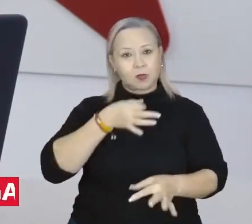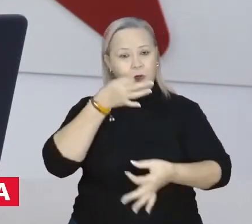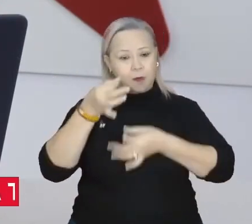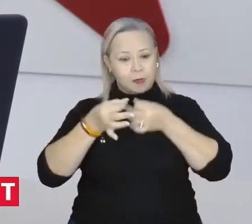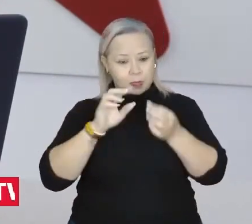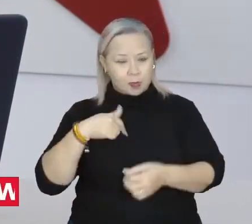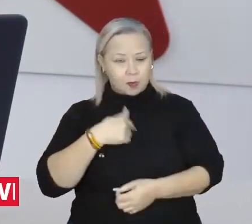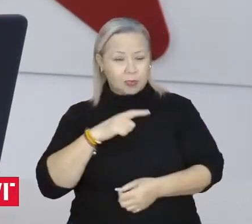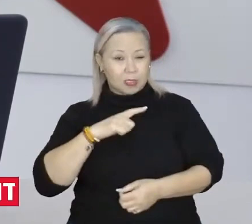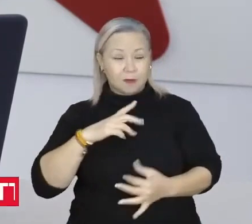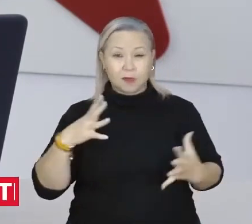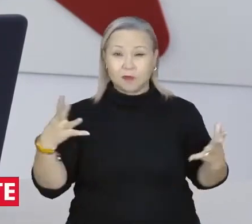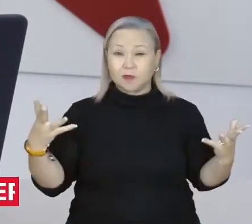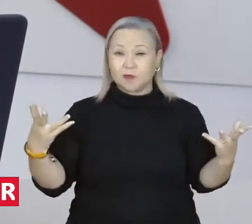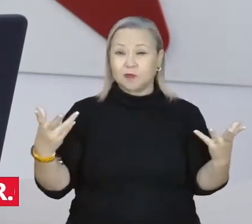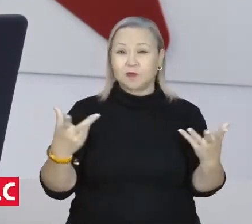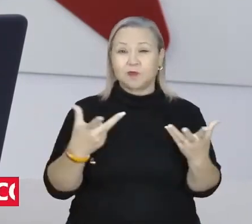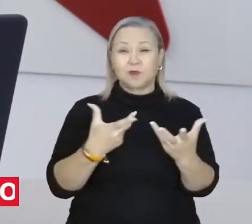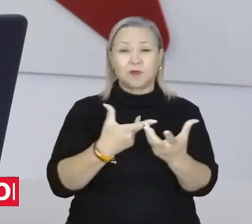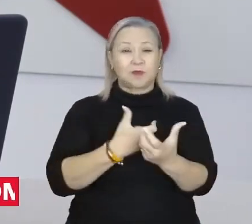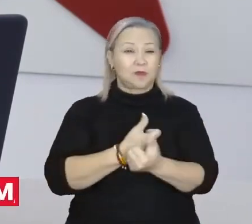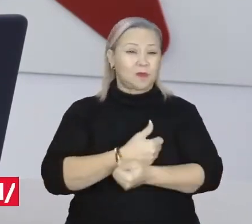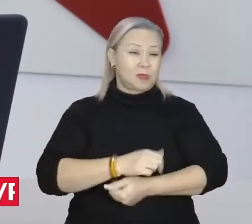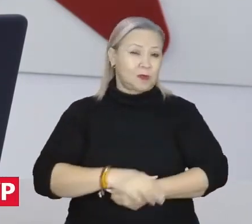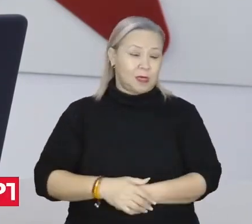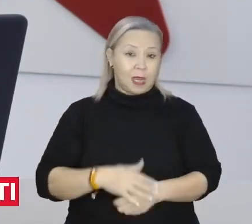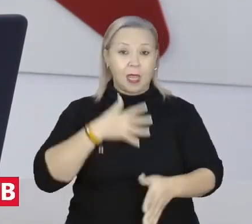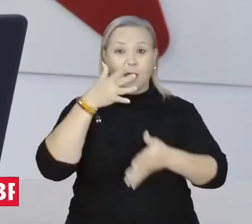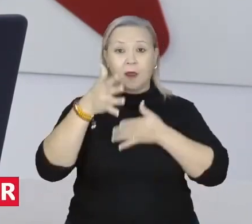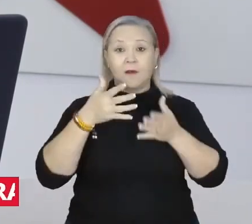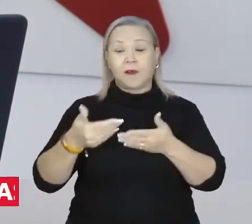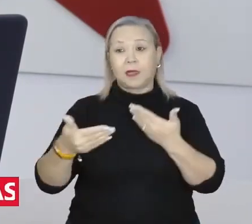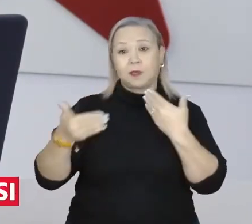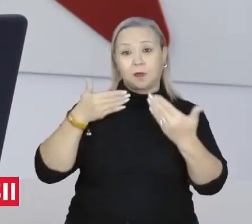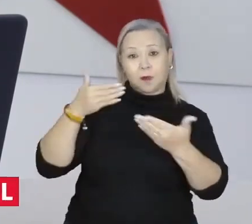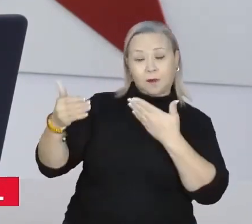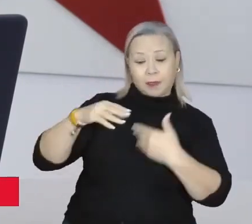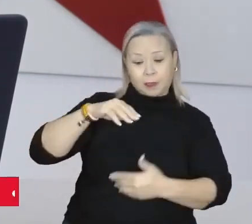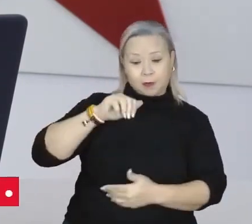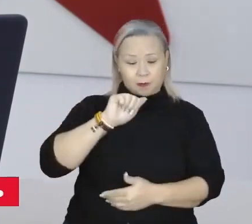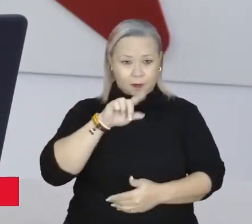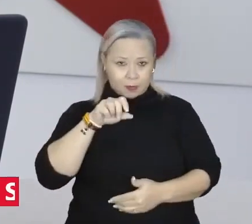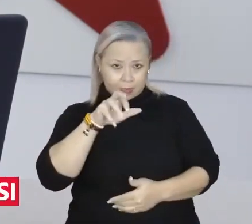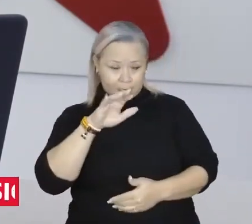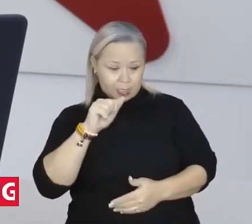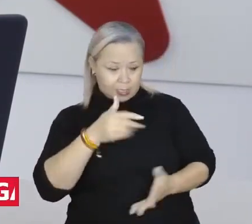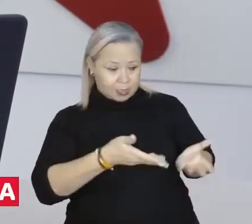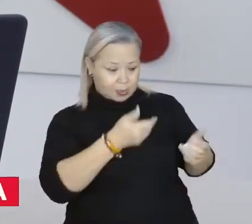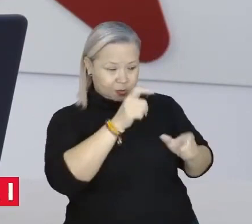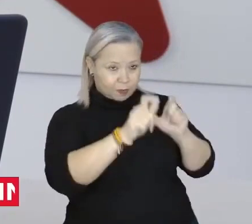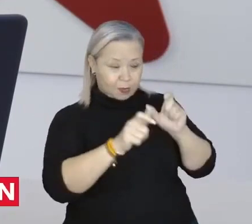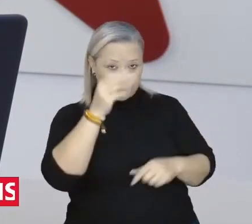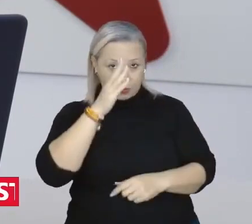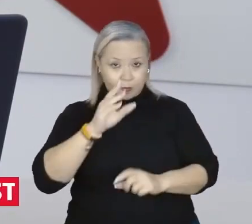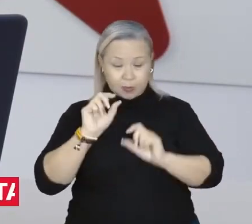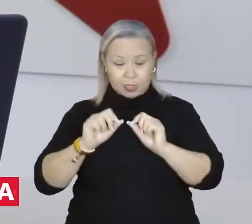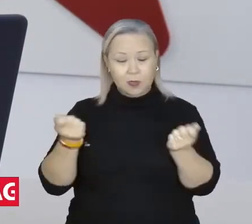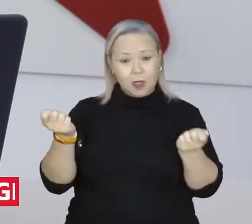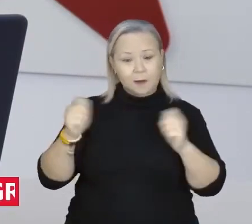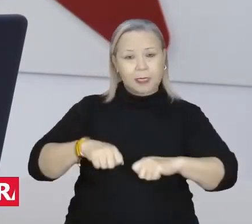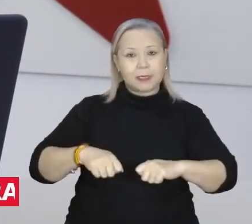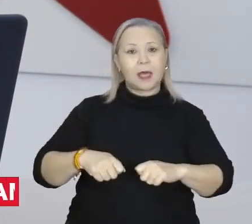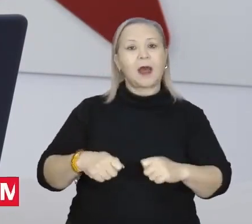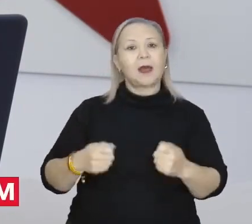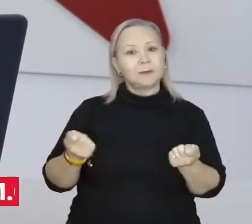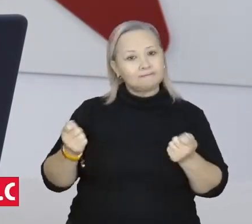muitos talentos, né? Ainda falando sobre a conversa com a Nádia Garcia, sobre a juventude brasileira, com capacidade e